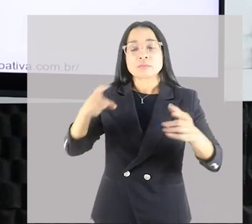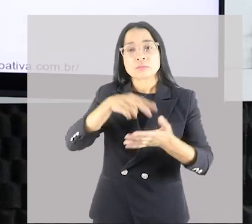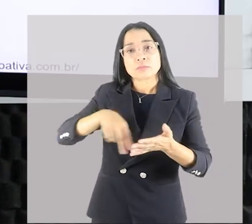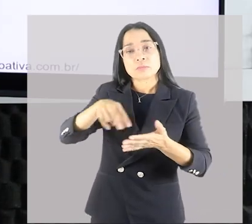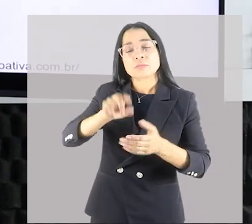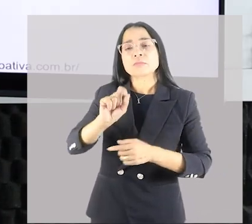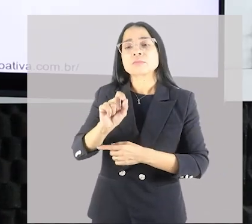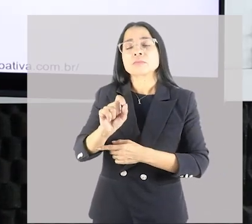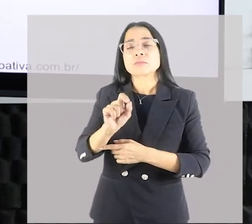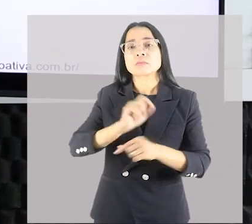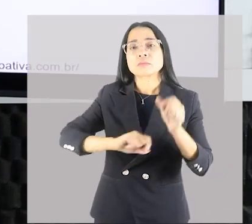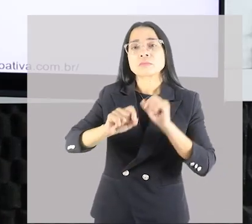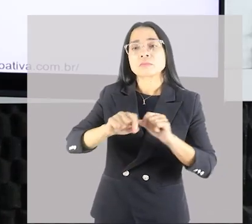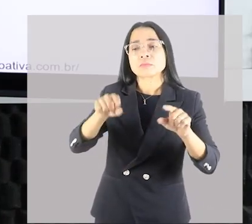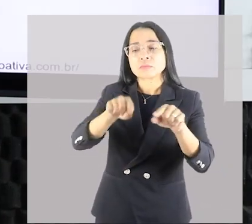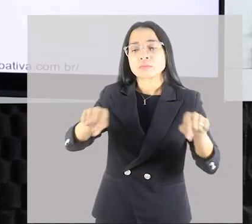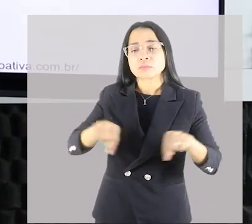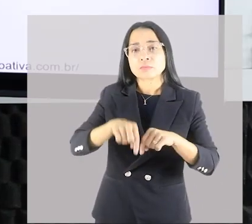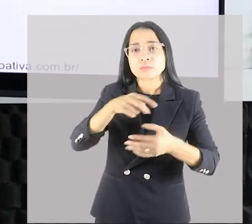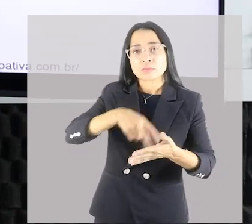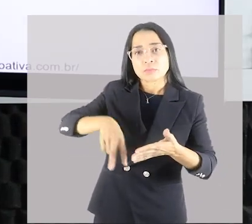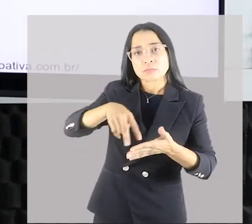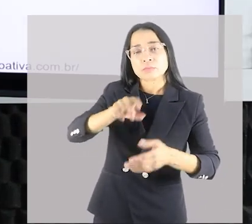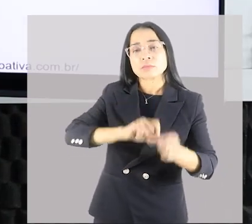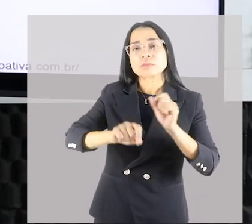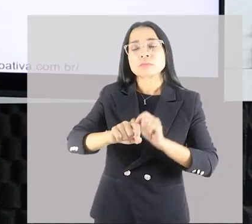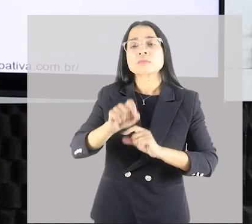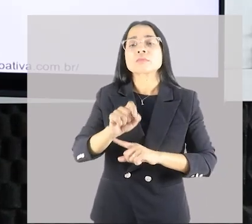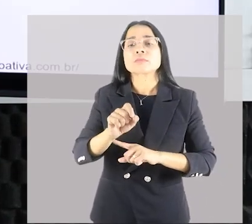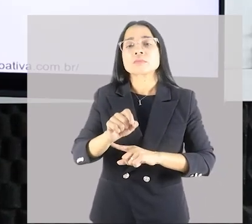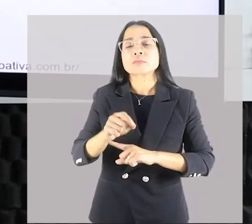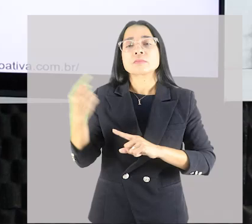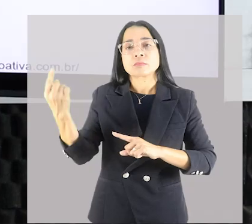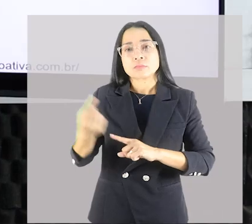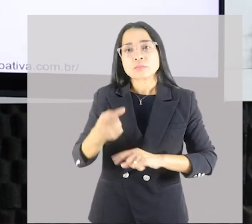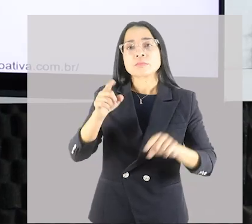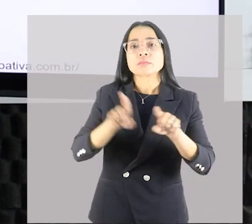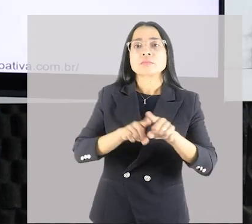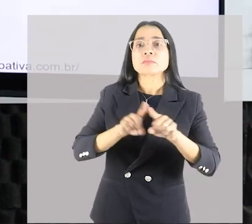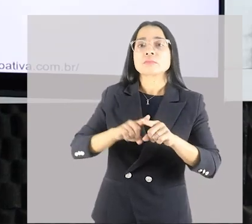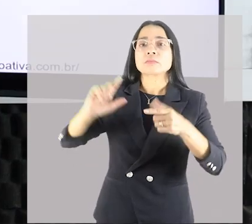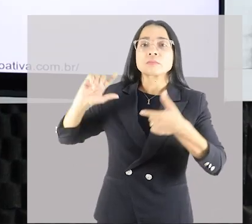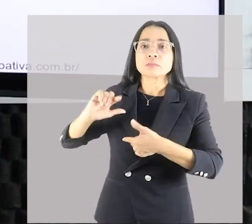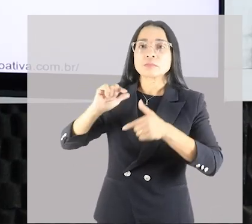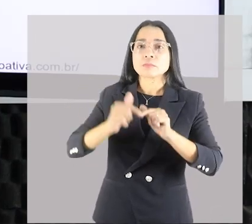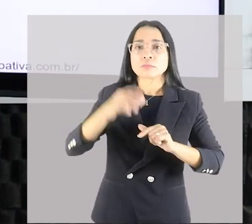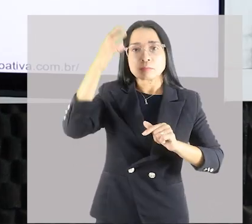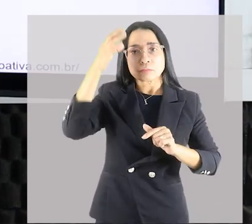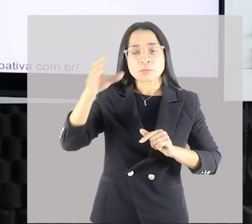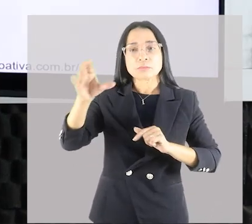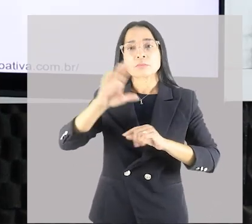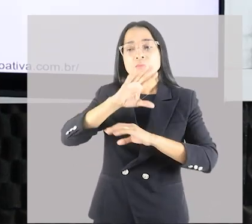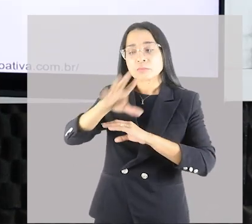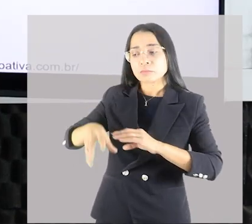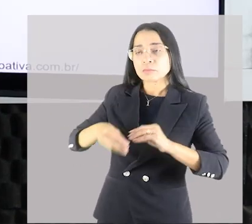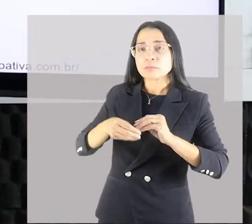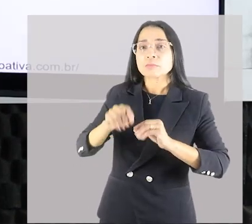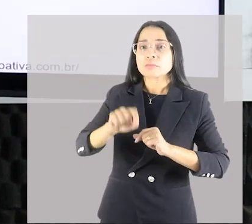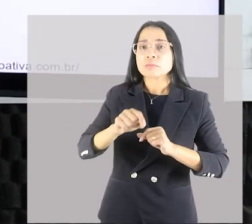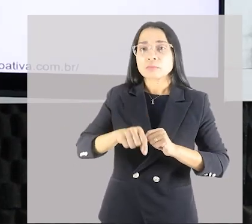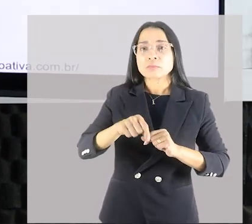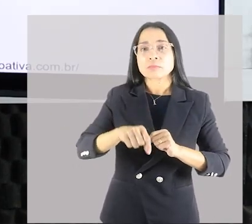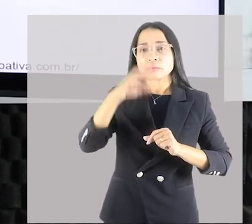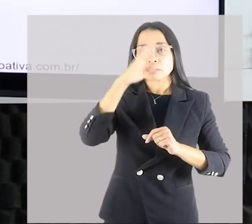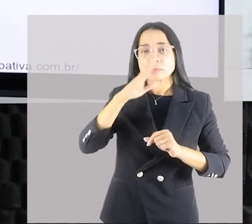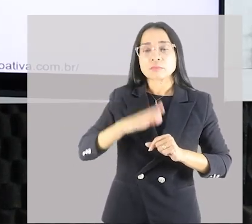lá eram danças de salão. E com eles vieram essas tradições e se juntaram ao que